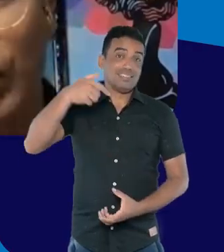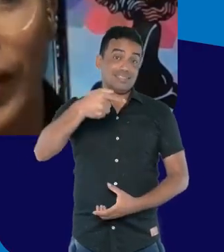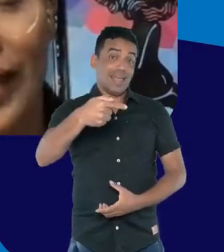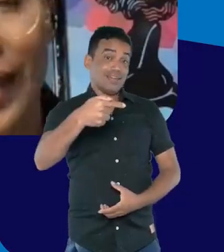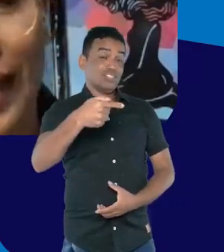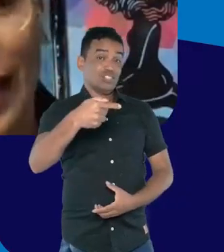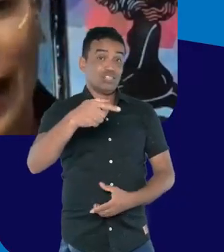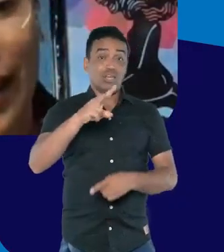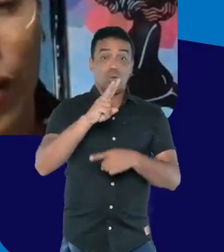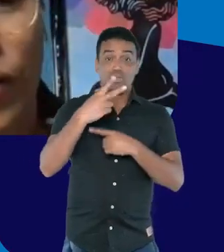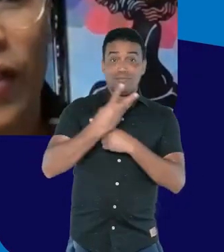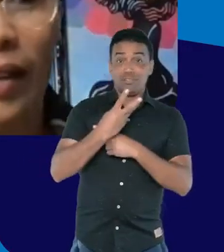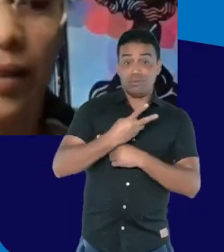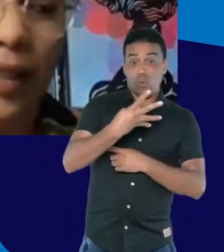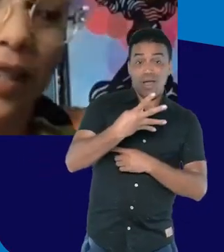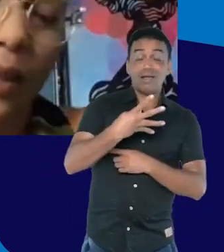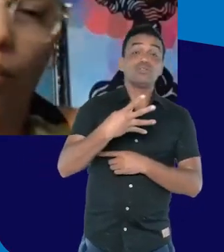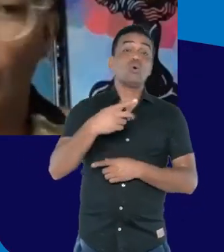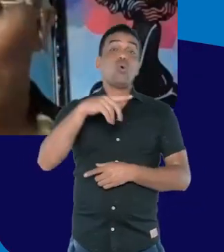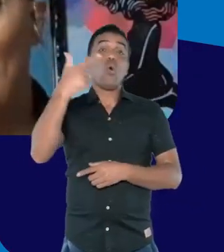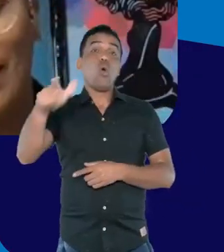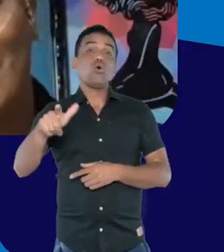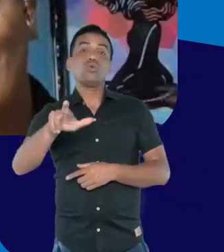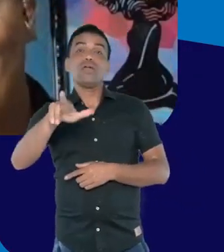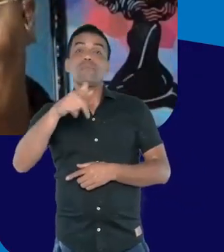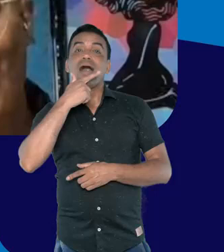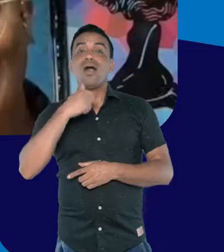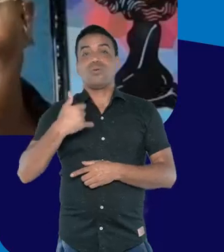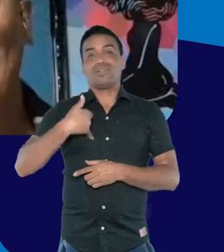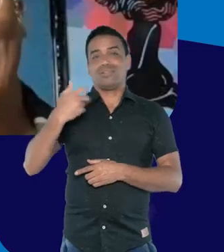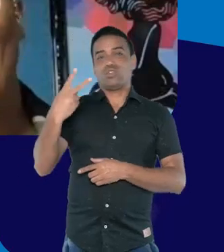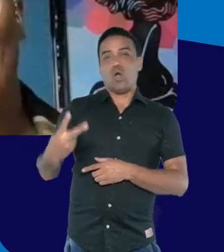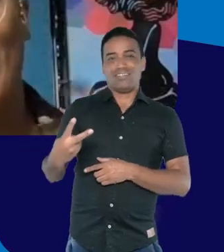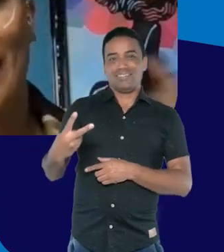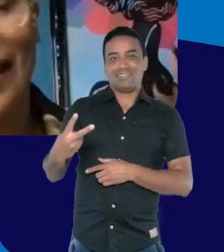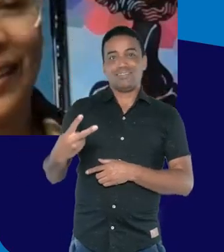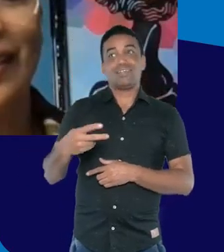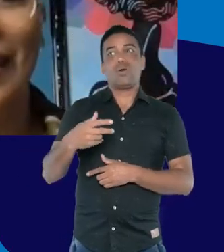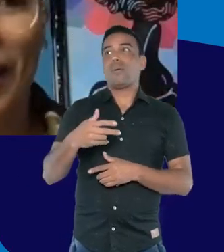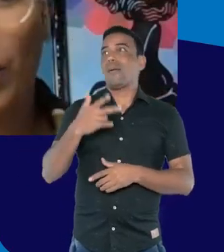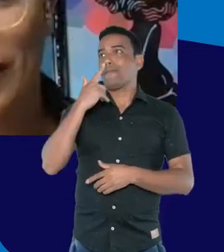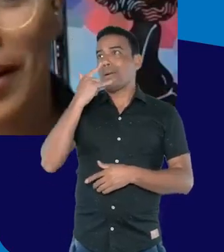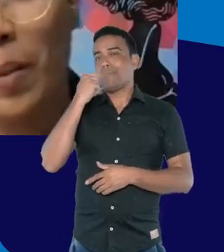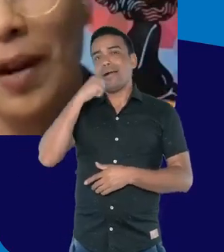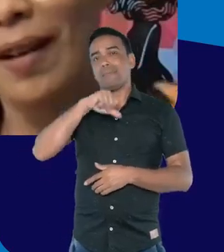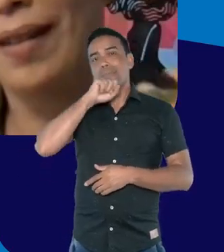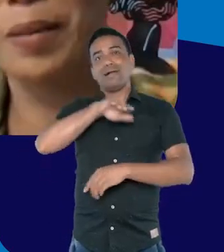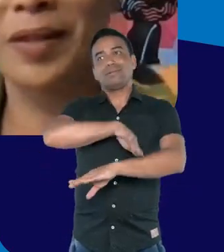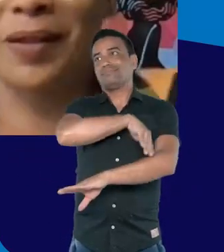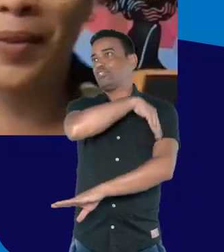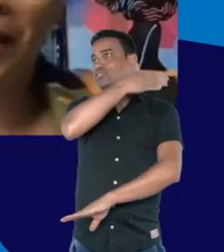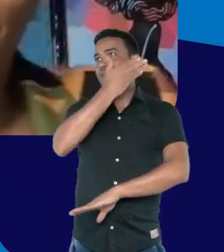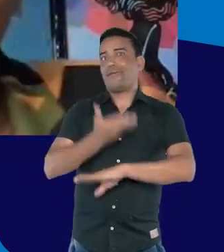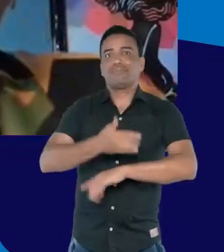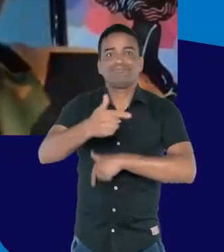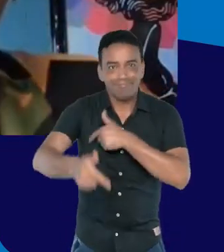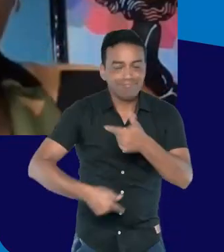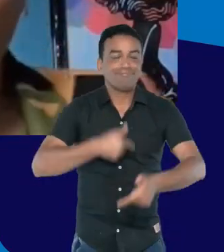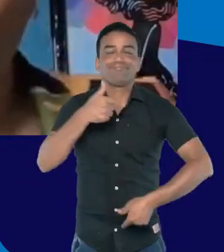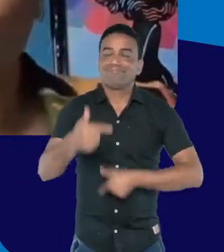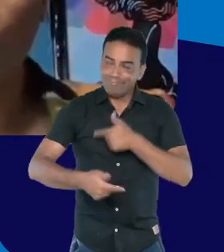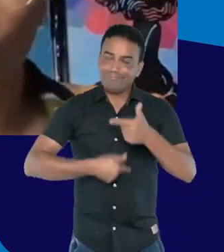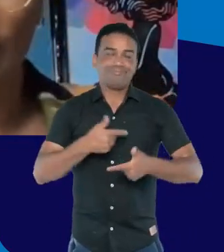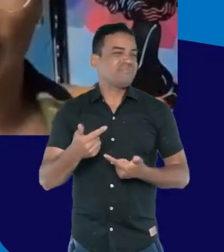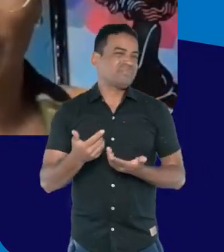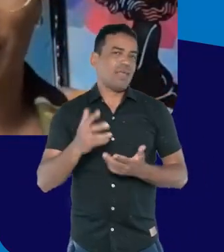irmão com 2. Então, o fato, né, de meus pais trabalhavam o dia inteiro, é uma situação